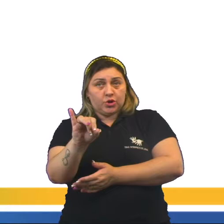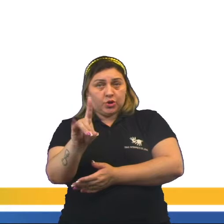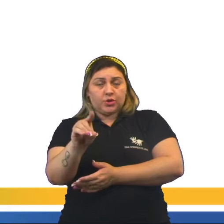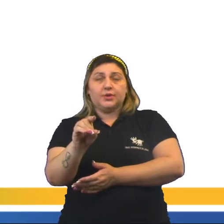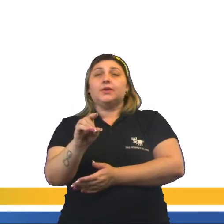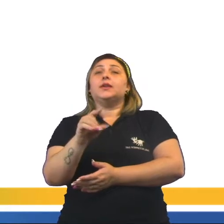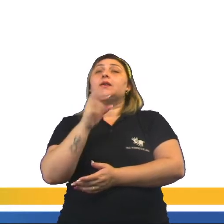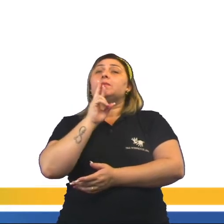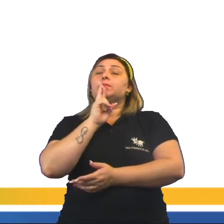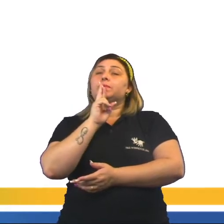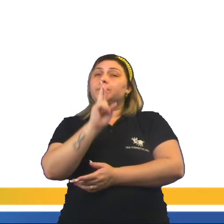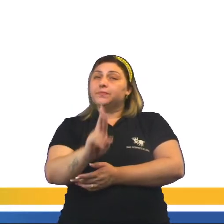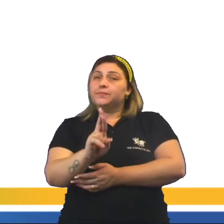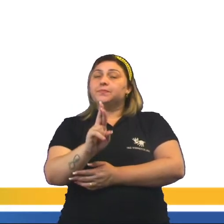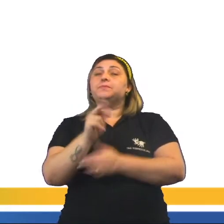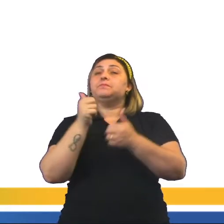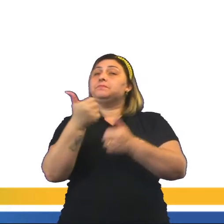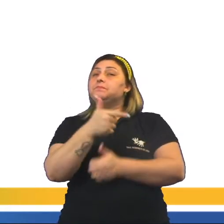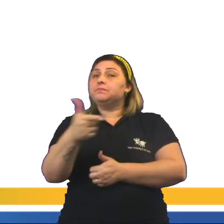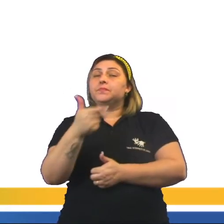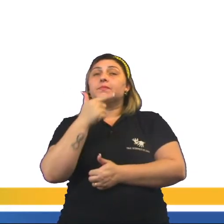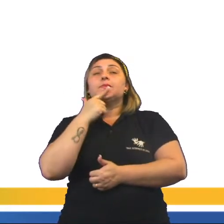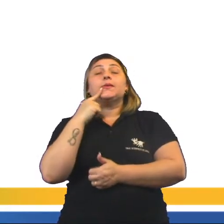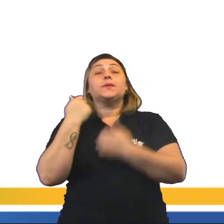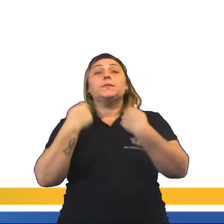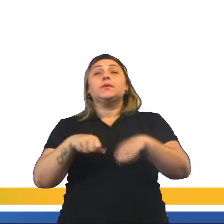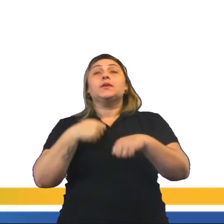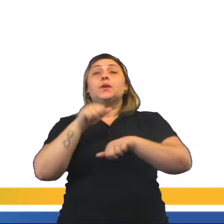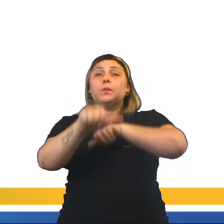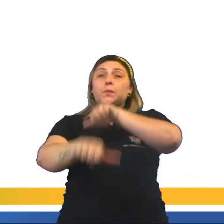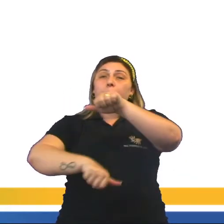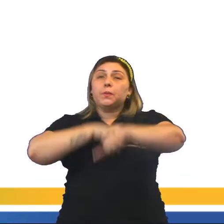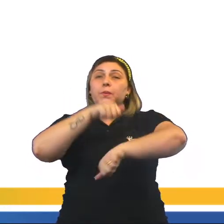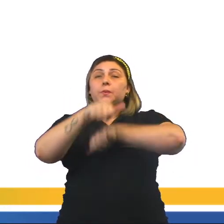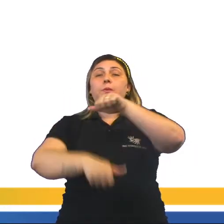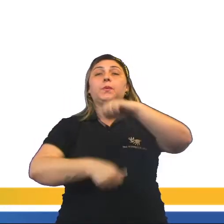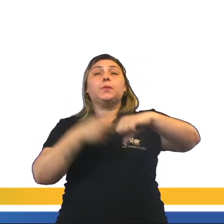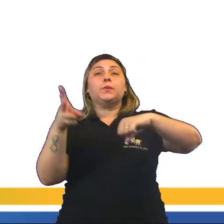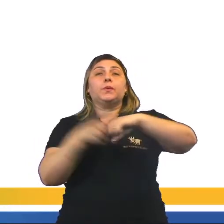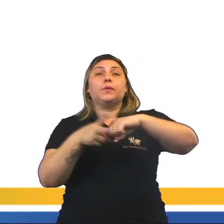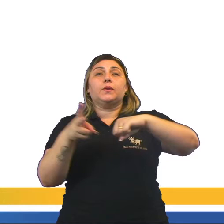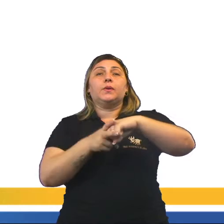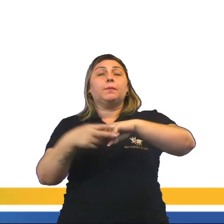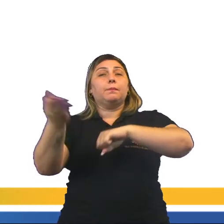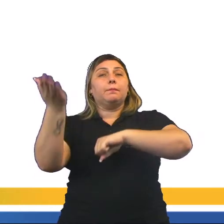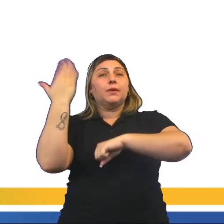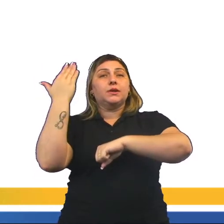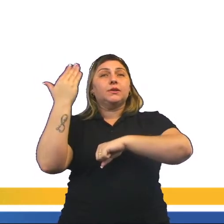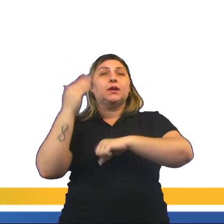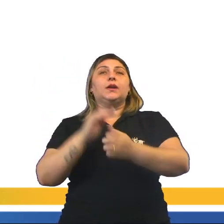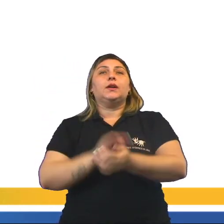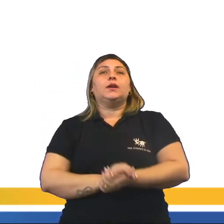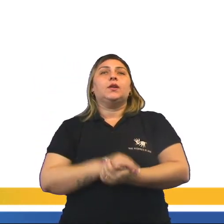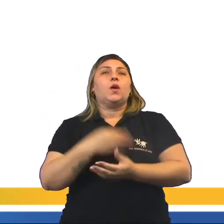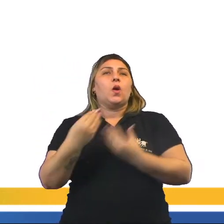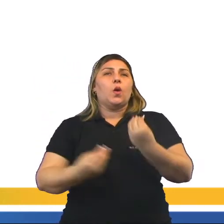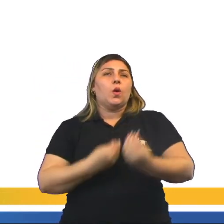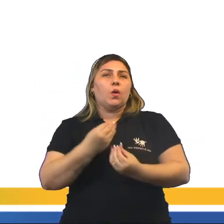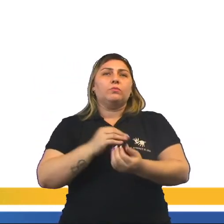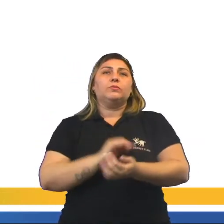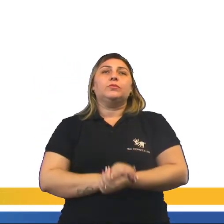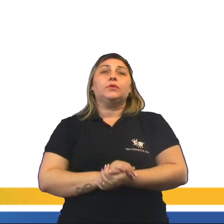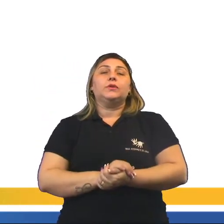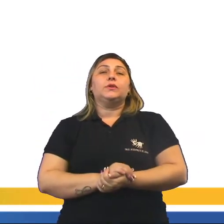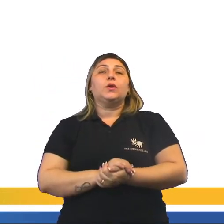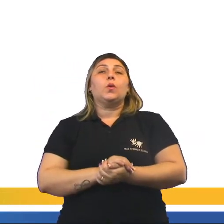resposta afirmativa eu não tenho mais o did, eu preciso transformar o meu verbo em passado. E como é que eu faço